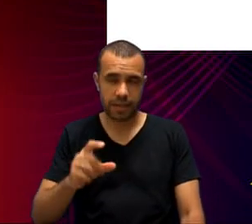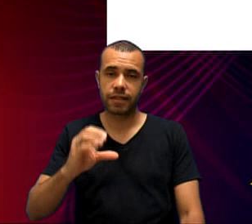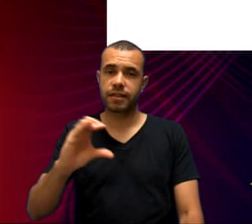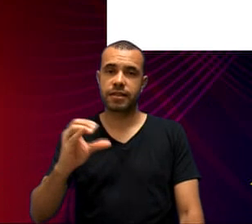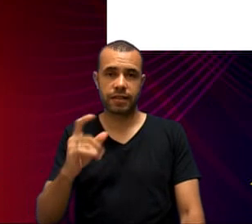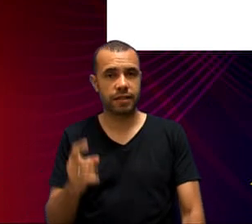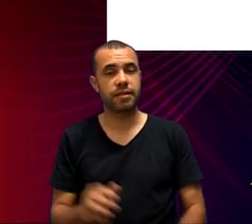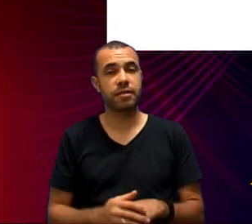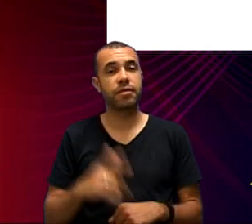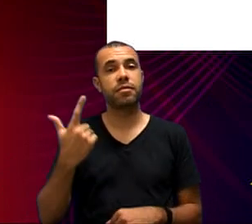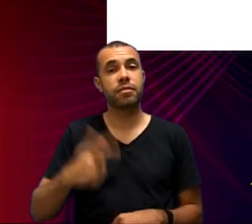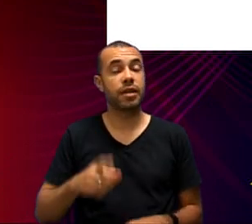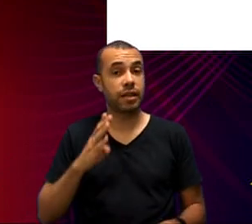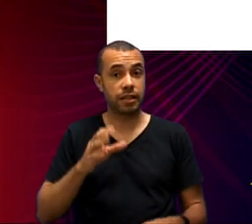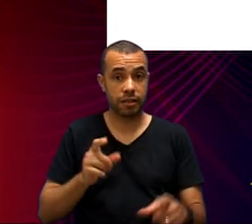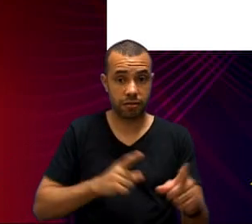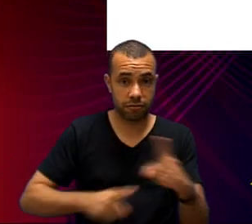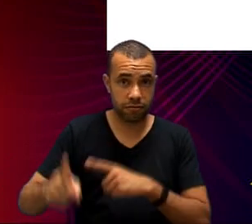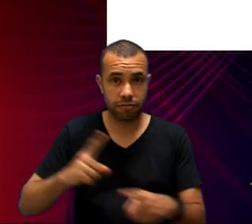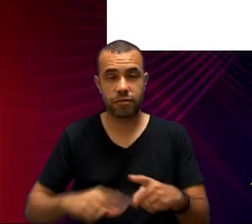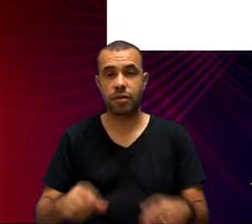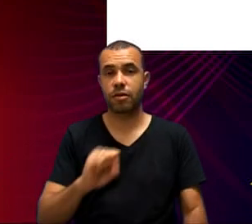administração indireta de